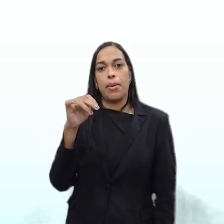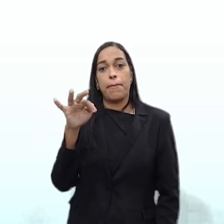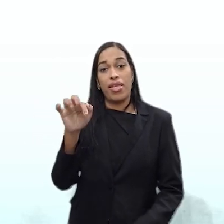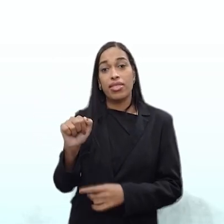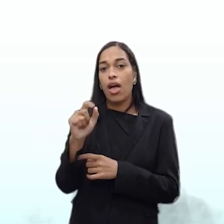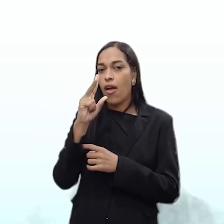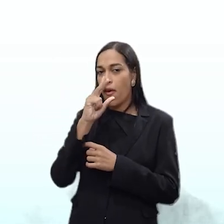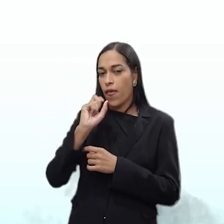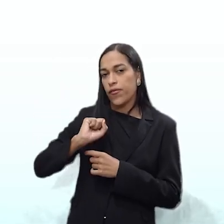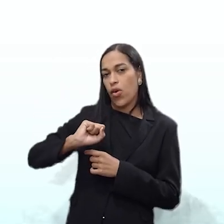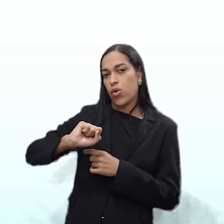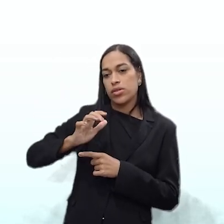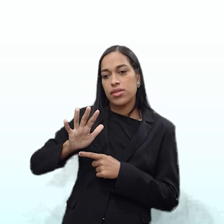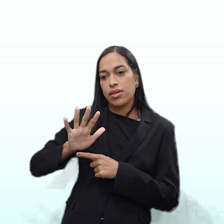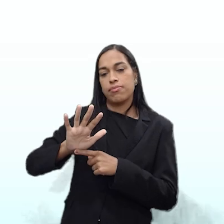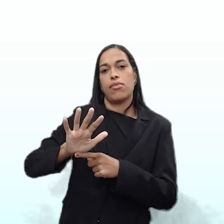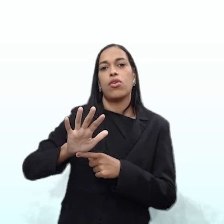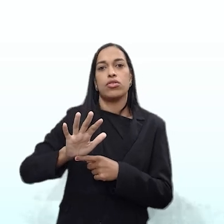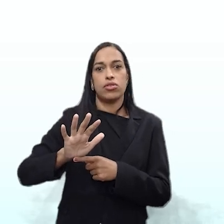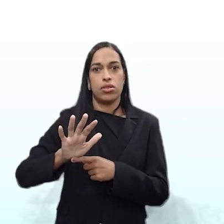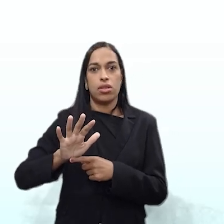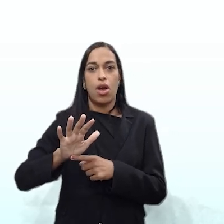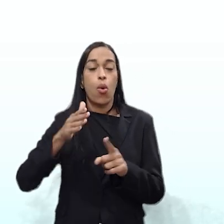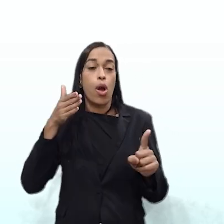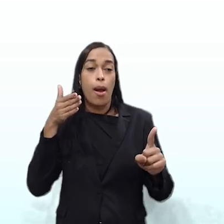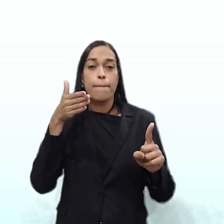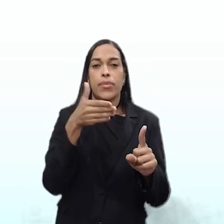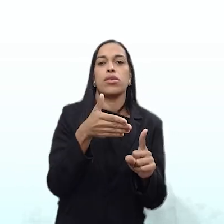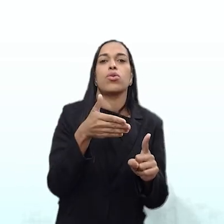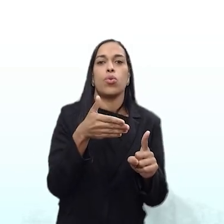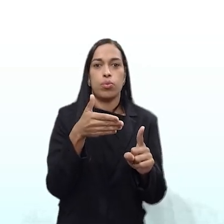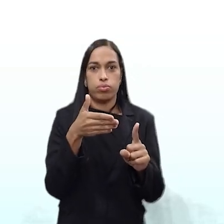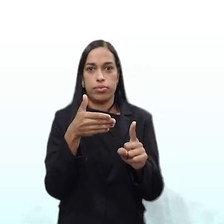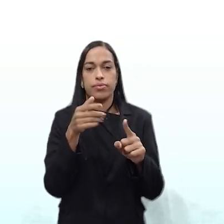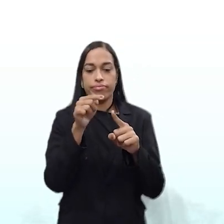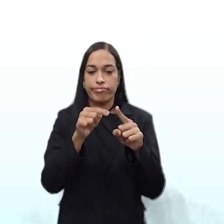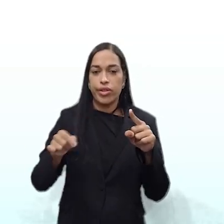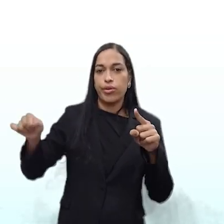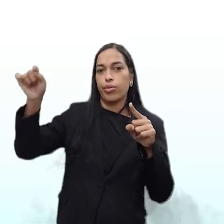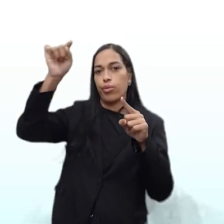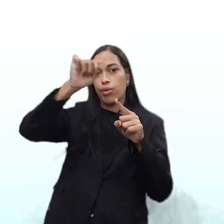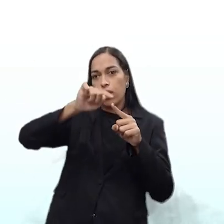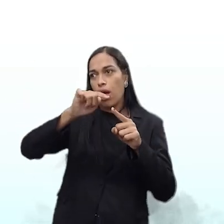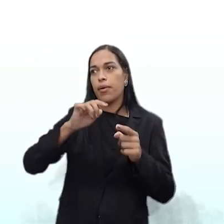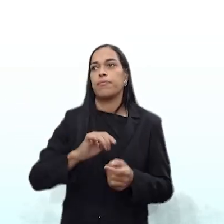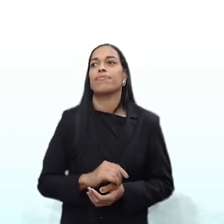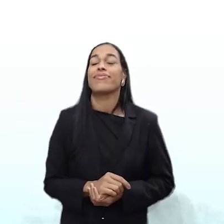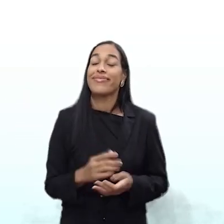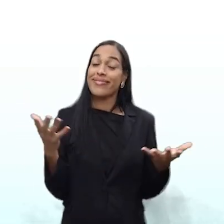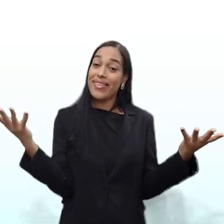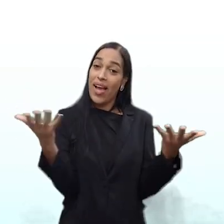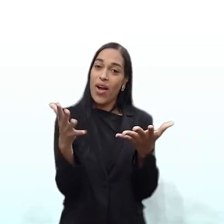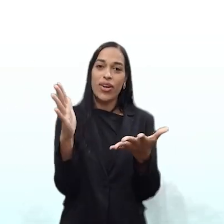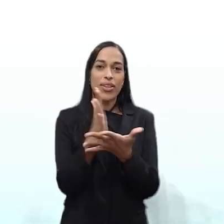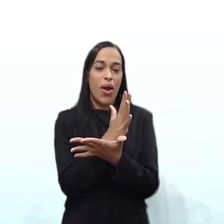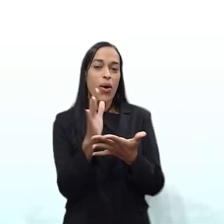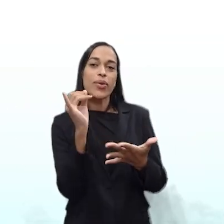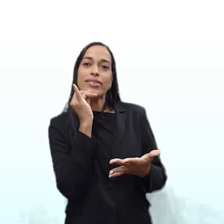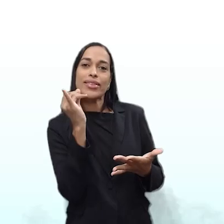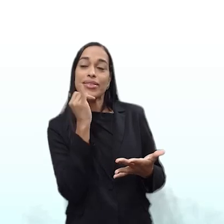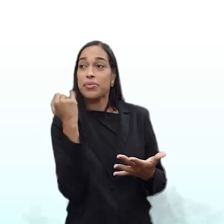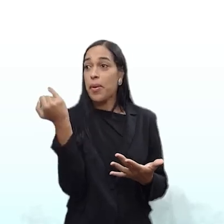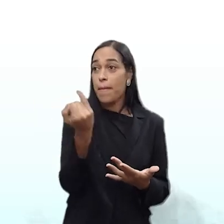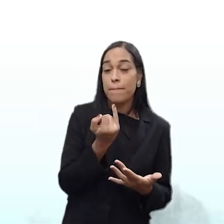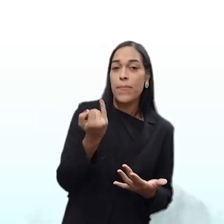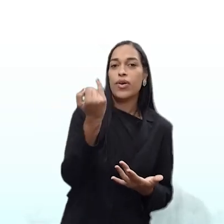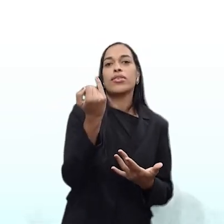dessas forças que apontam para o centro da trajetória circular. Então eu vou agora trabalhar com vocês alguns exemplos importantes. Por exemplo,